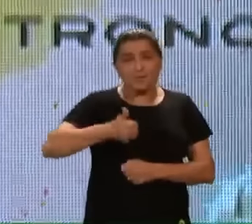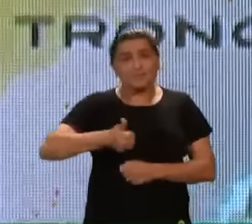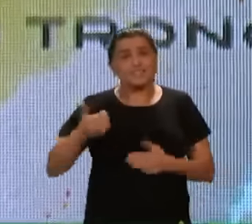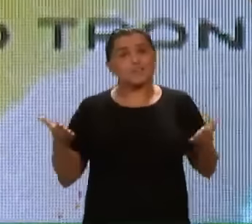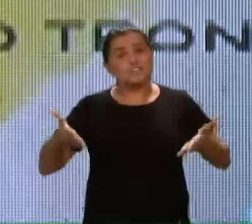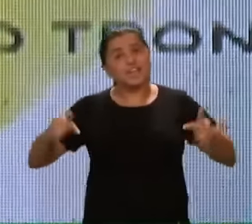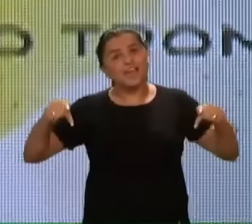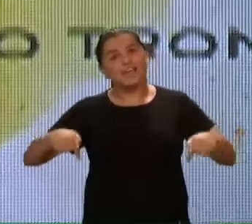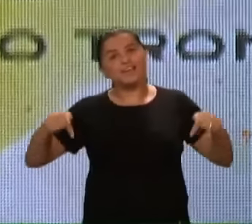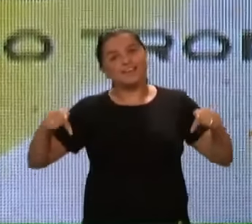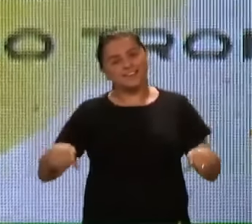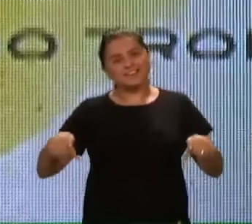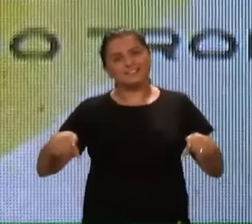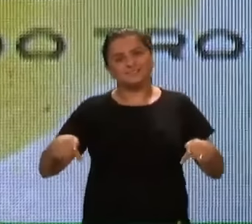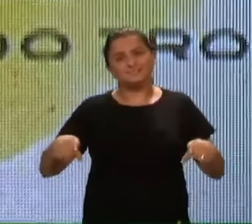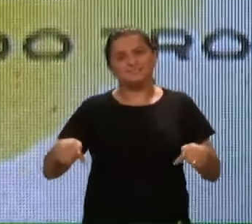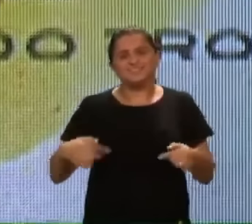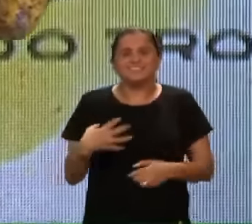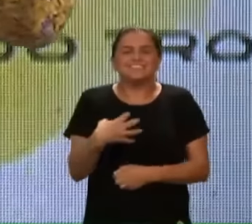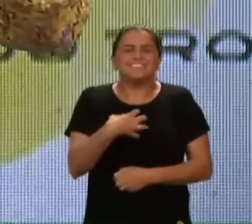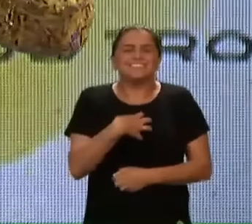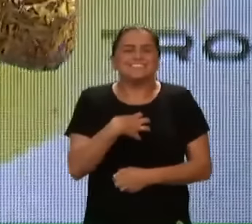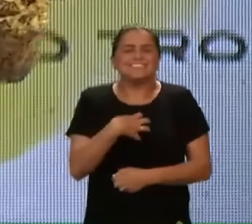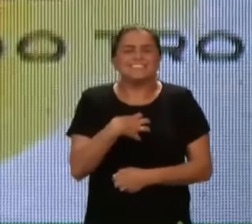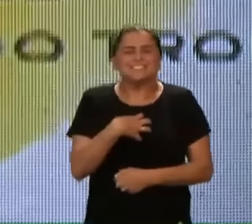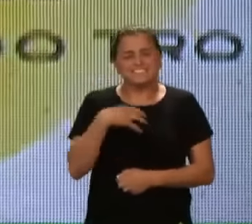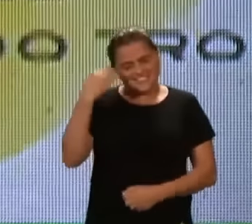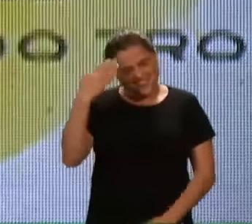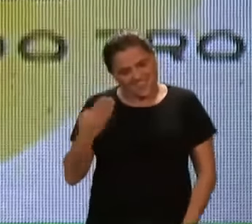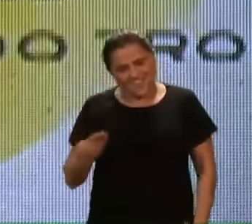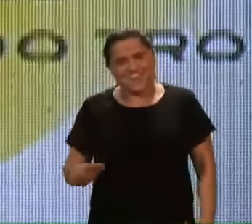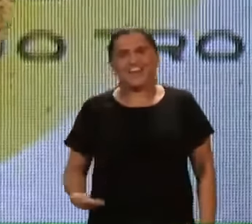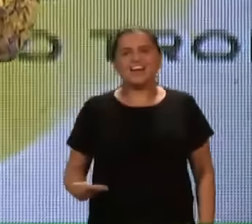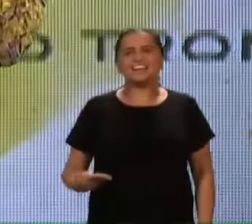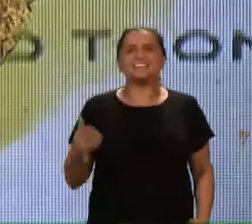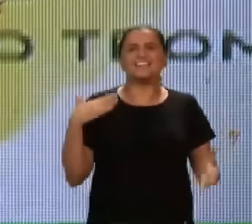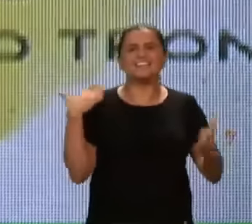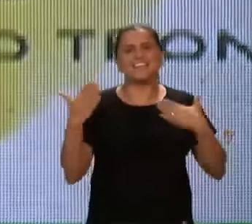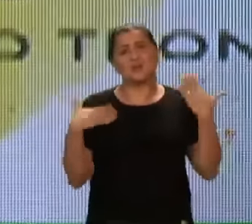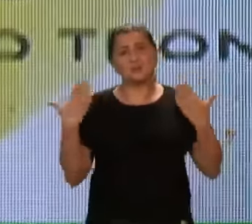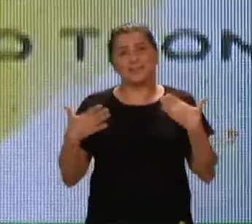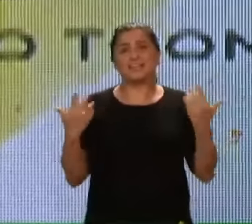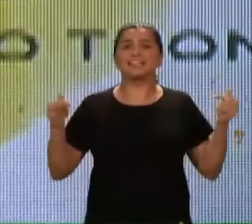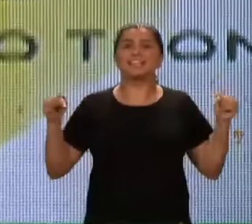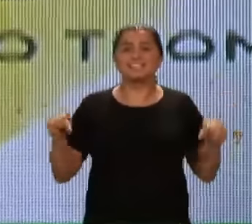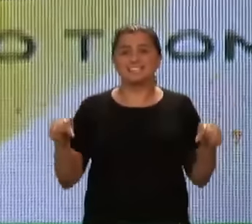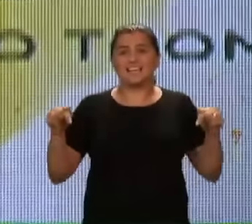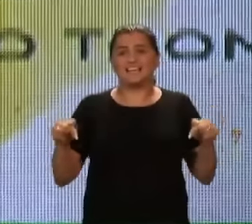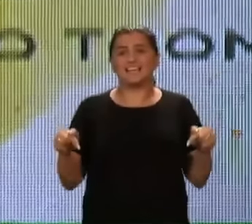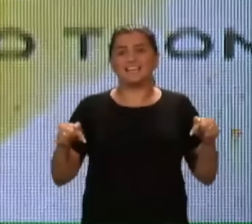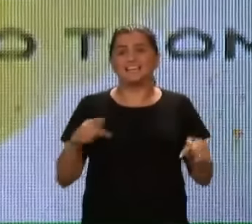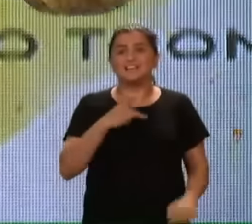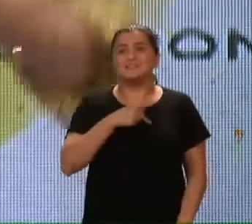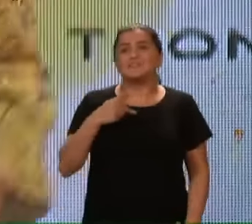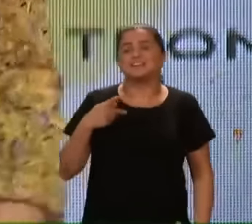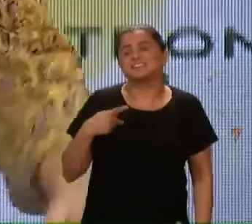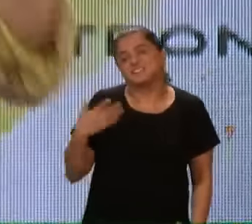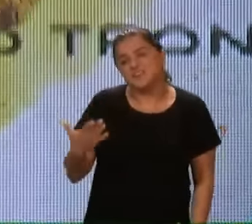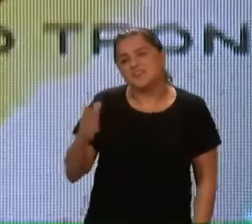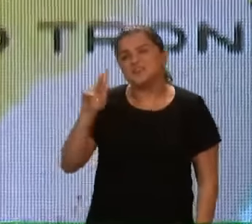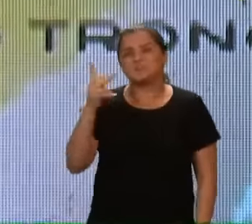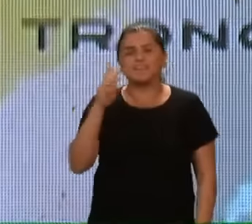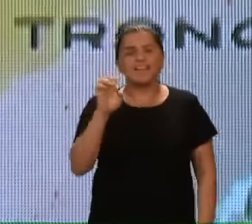na igreja, né? Então eu estou me sentindo, assim, realmente muito honrada. E é uma alegria poder estar aqui. Pastora Helena Tanuri, eu tenho um amor